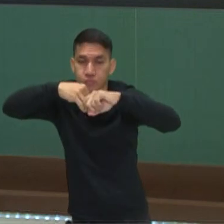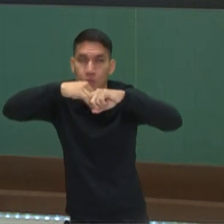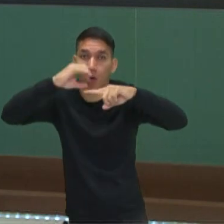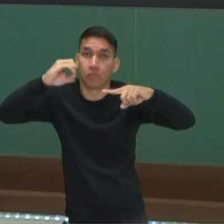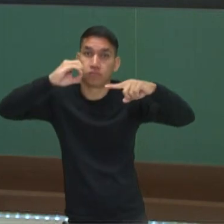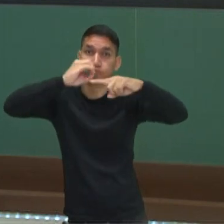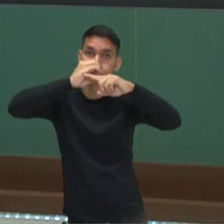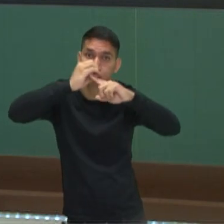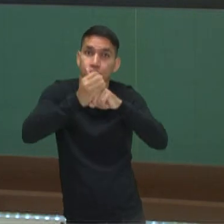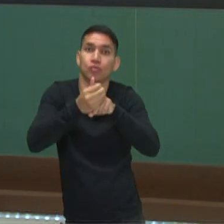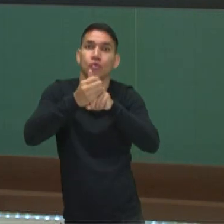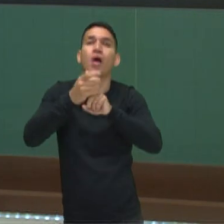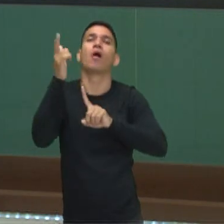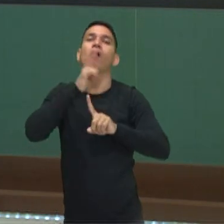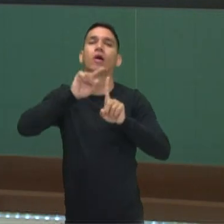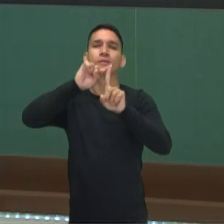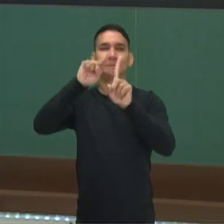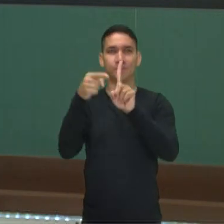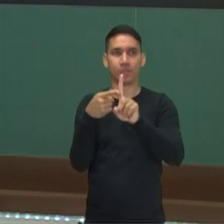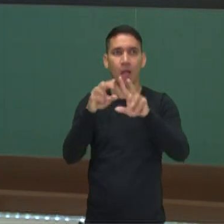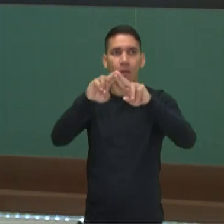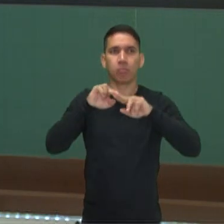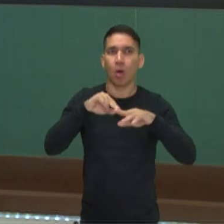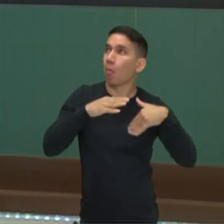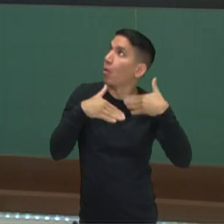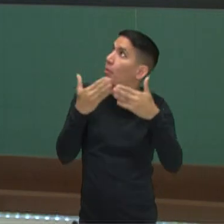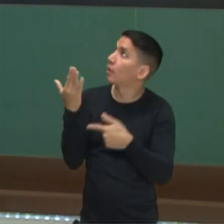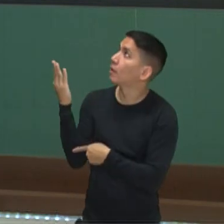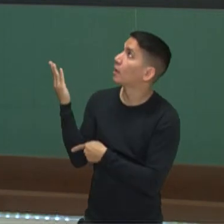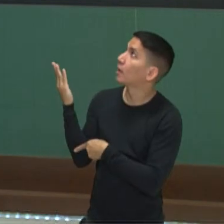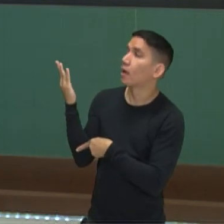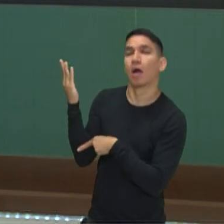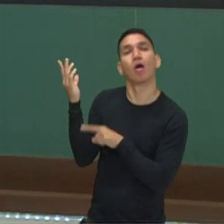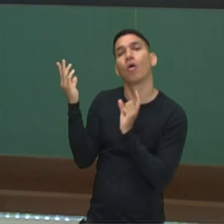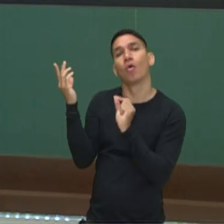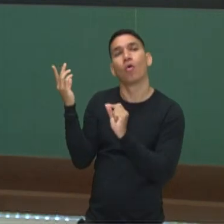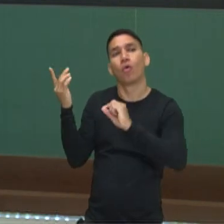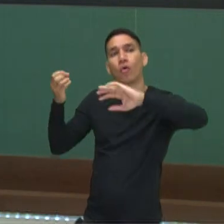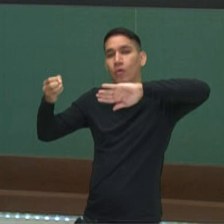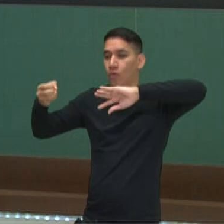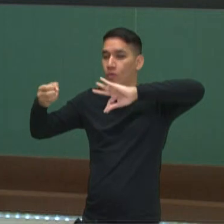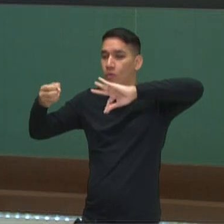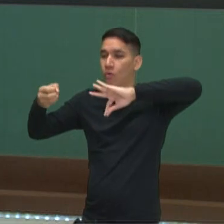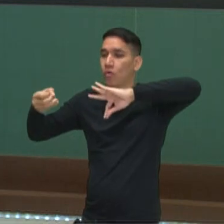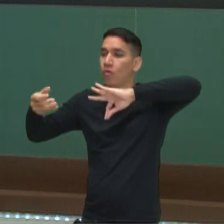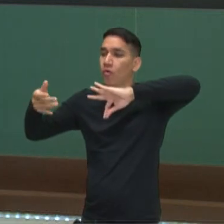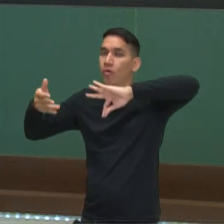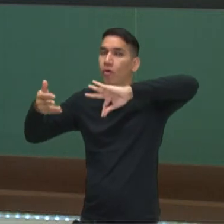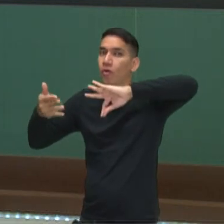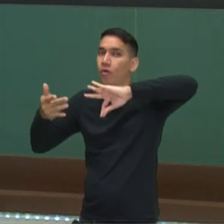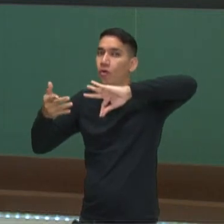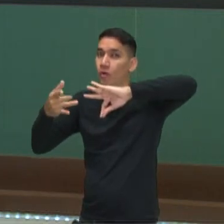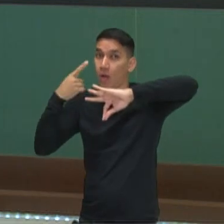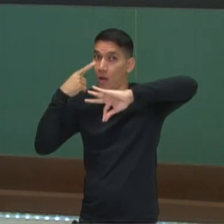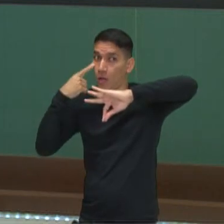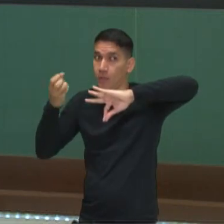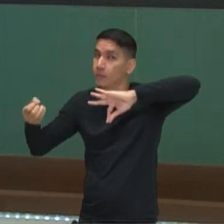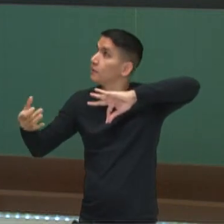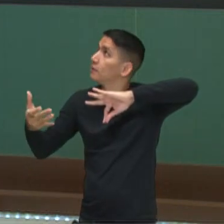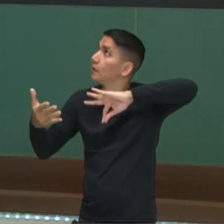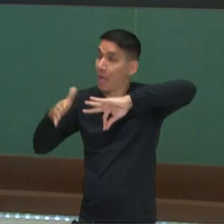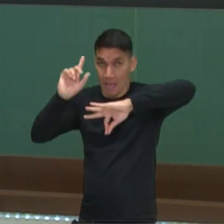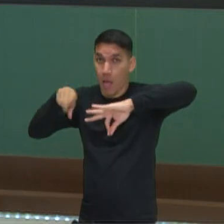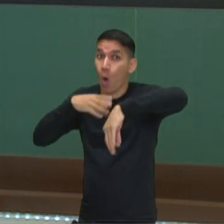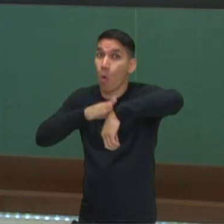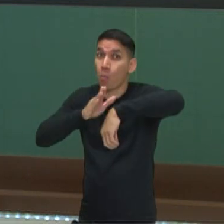Então, olha só, aqui está mostrando todo o processo. Então, aqui a ovulação, o ovócito saindo, ó, sendo liberado. Então, esse é o